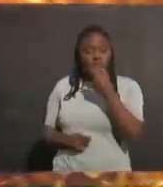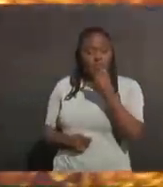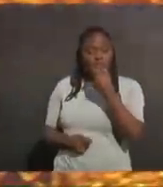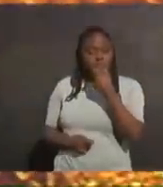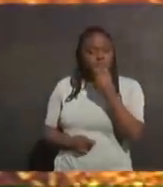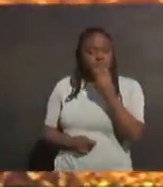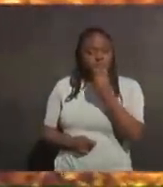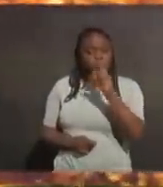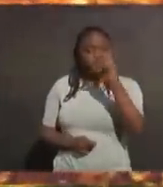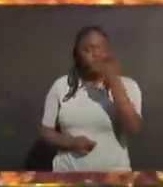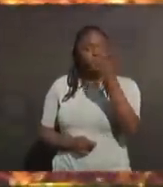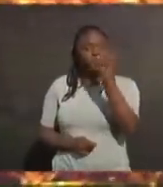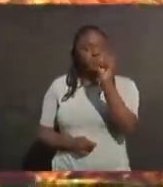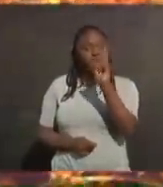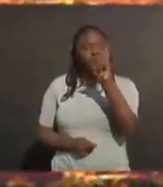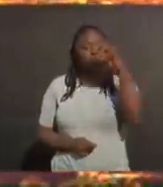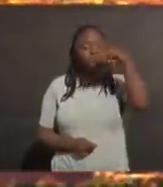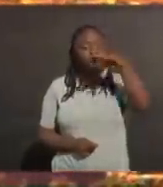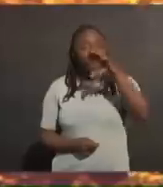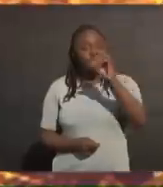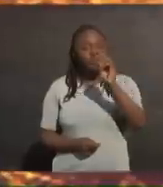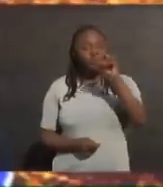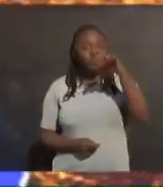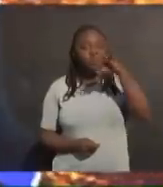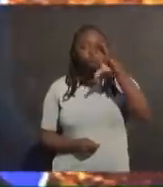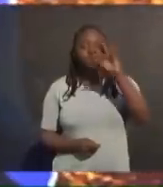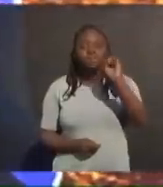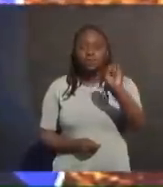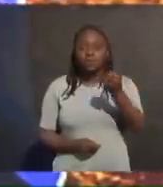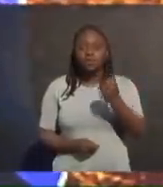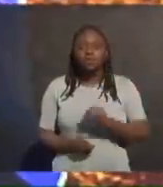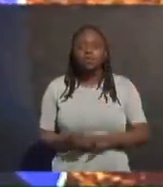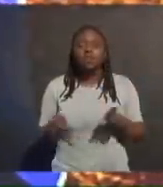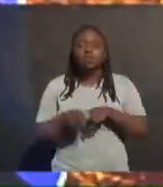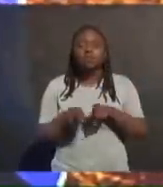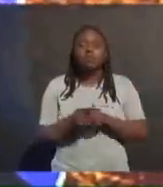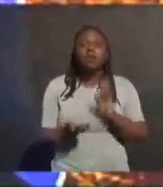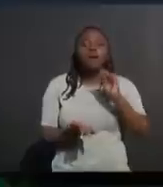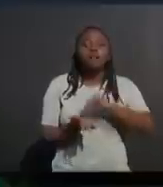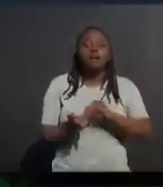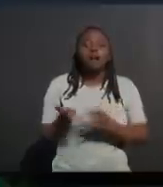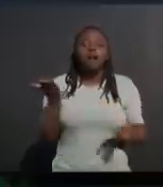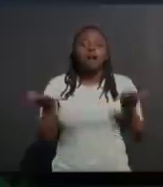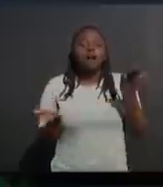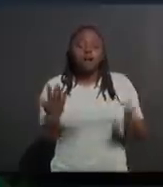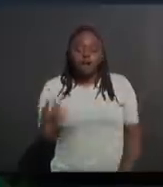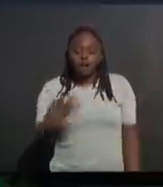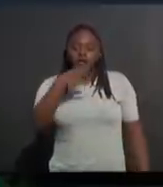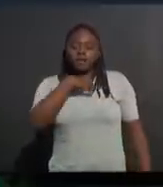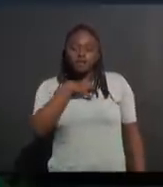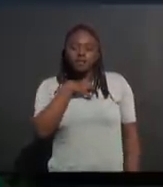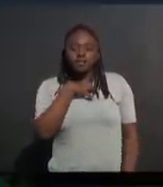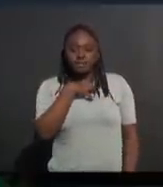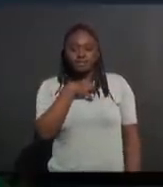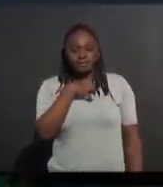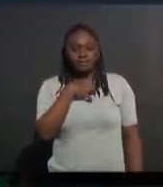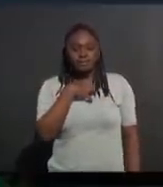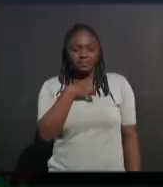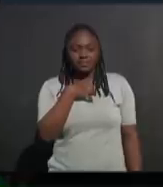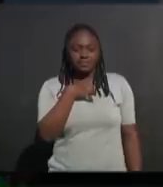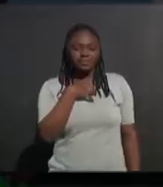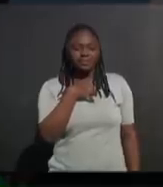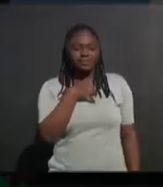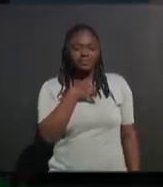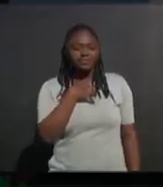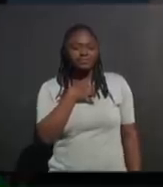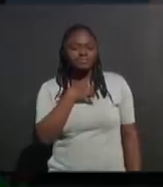hormônios para se reequilibrar. Já ouviu falar também de desequilíbrio emocional? Desequilíbrio